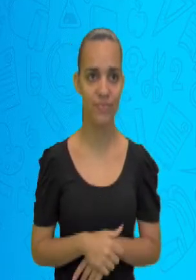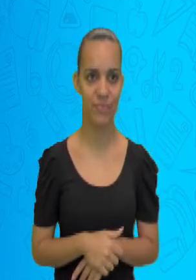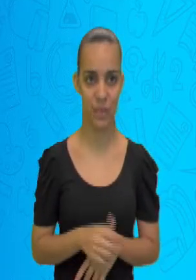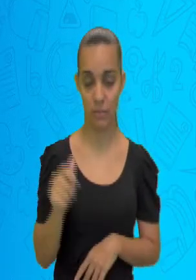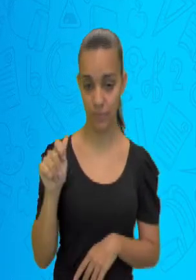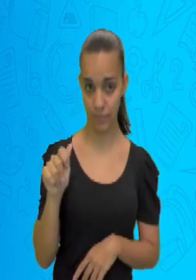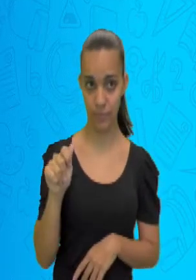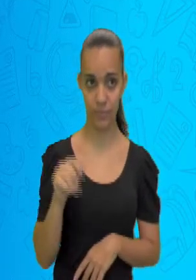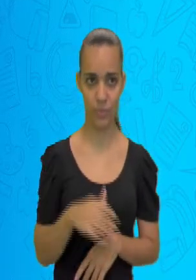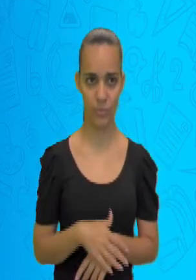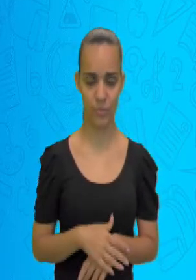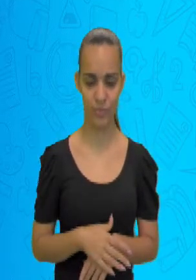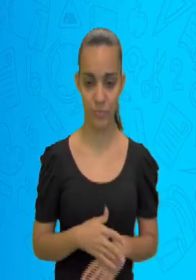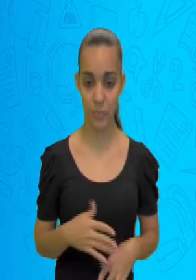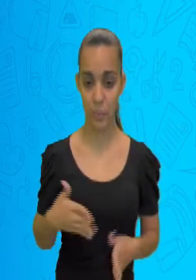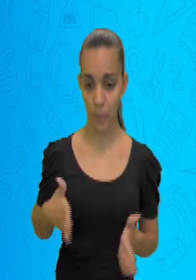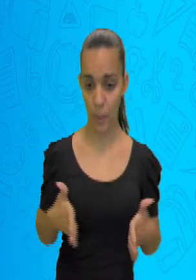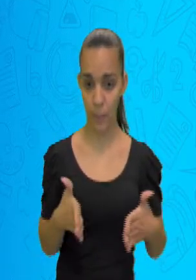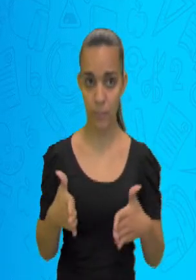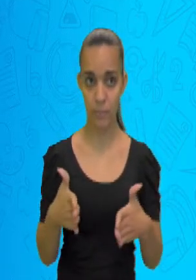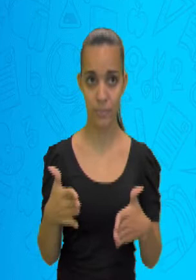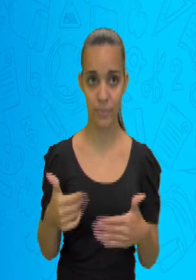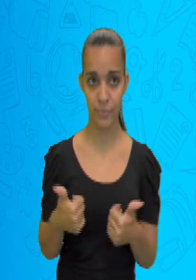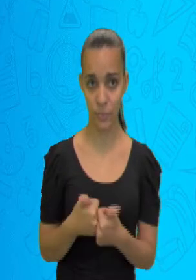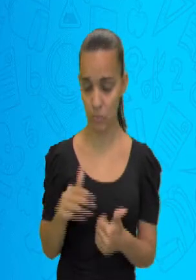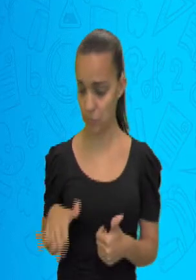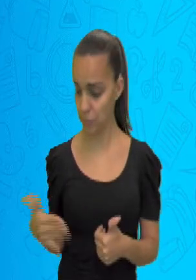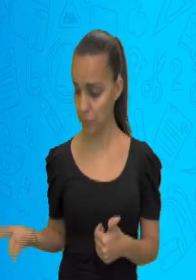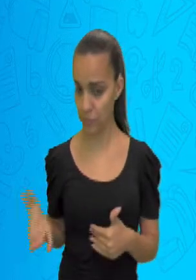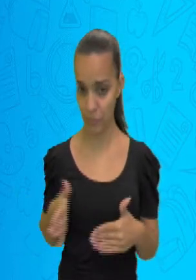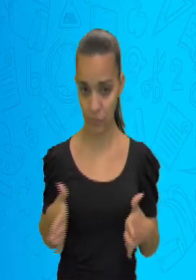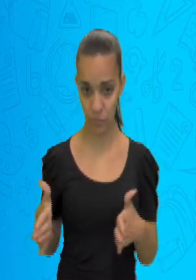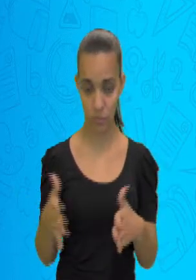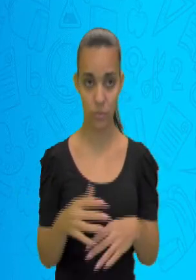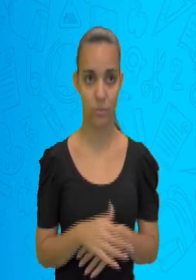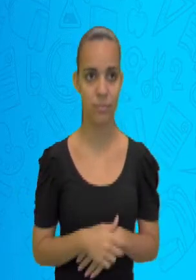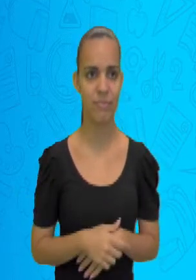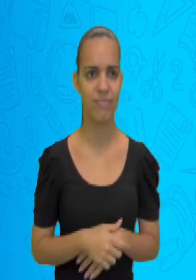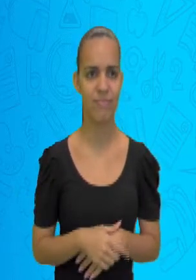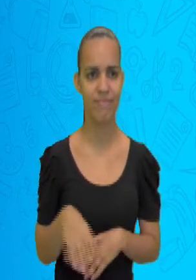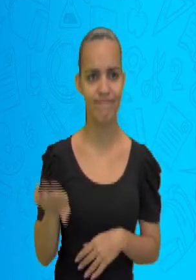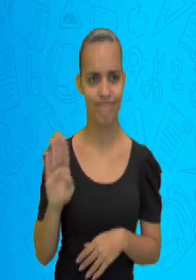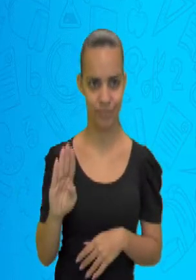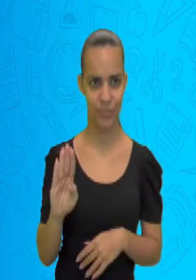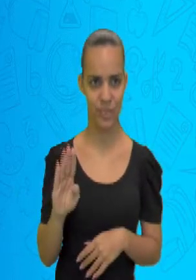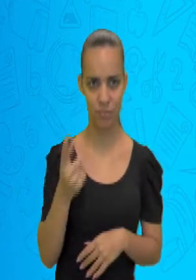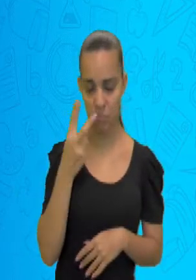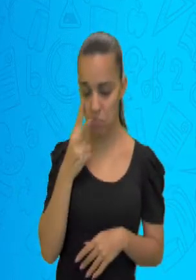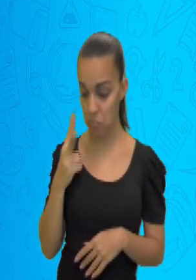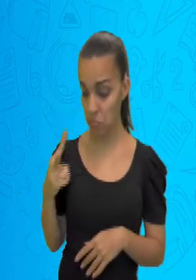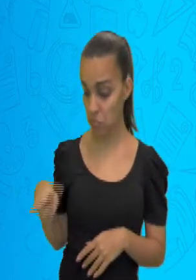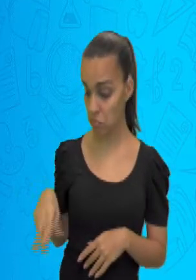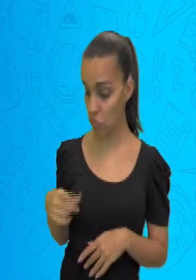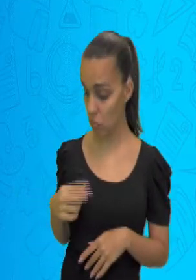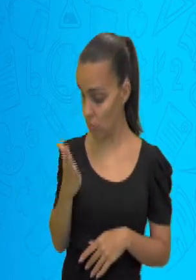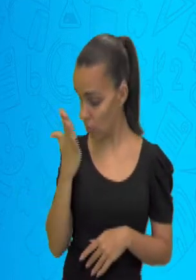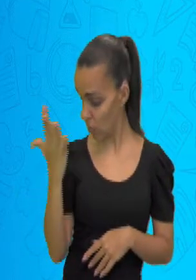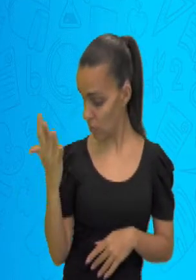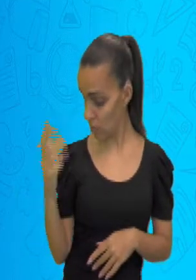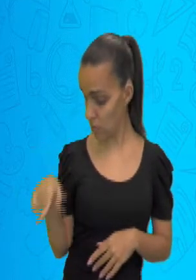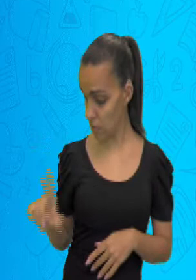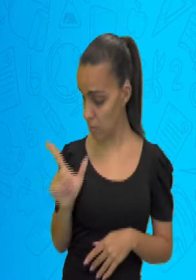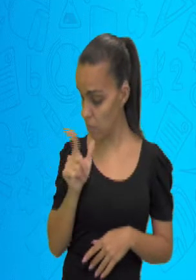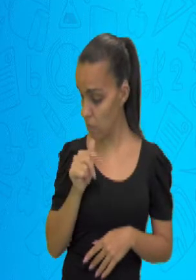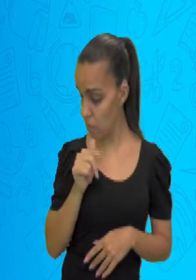Letra A. Passou ao lado do rio. Letra B. Viu sua própria imagem refletida